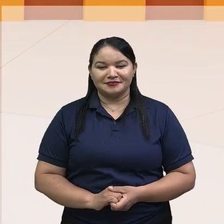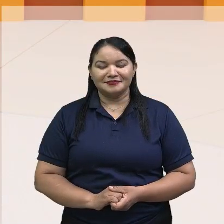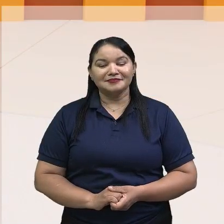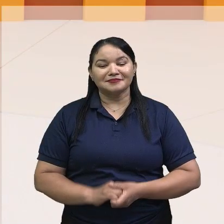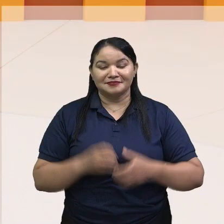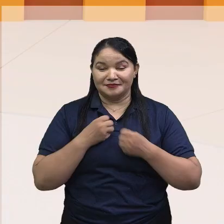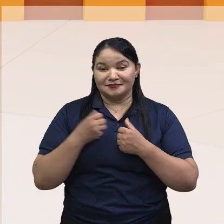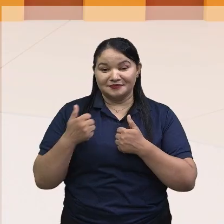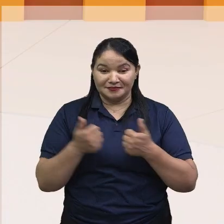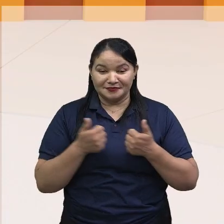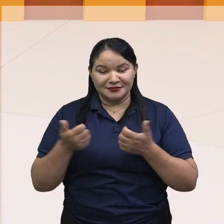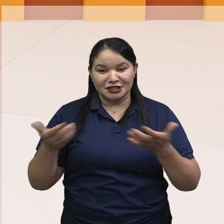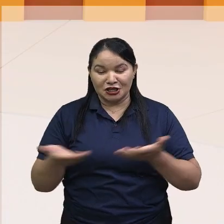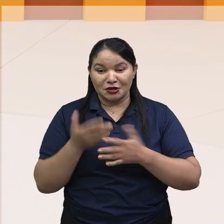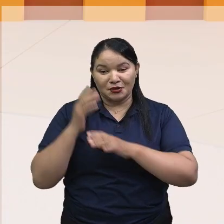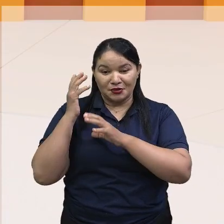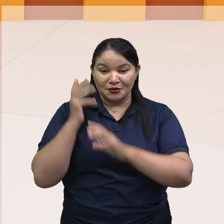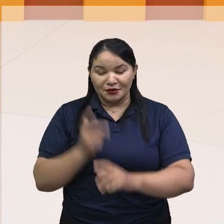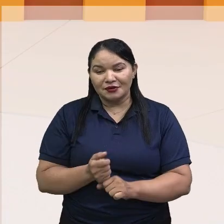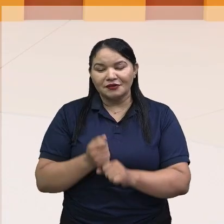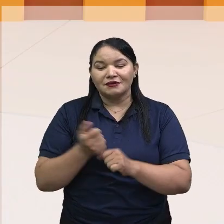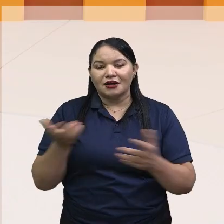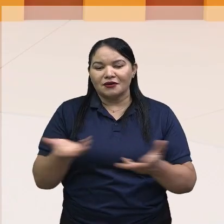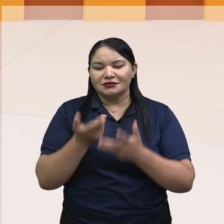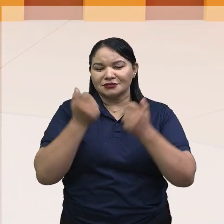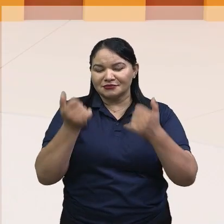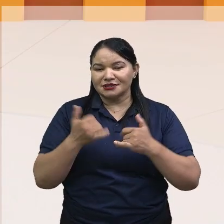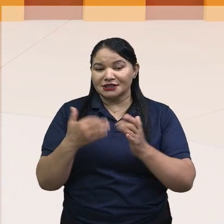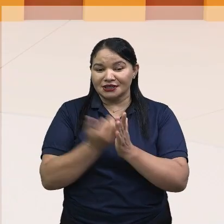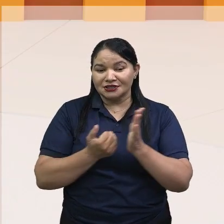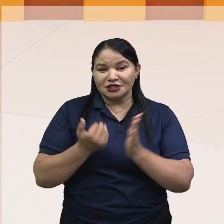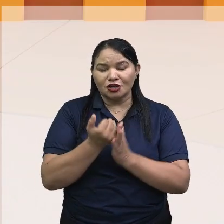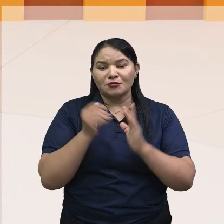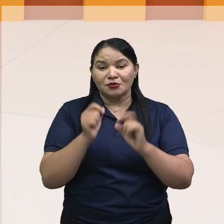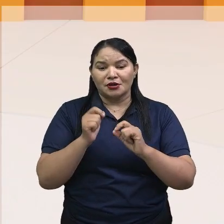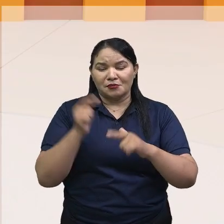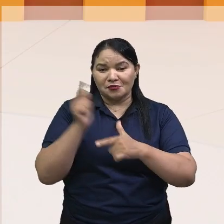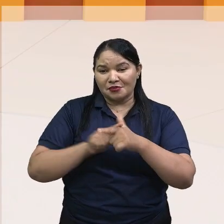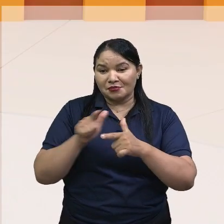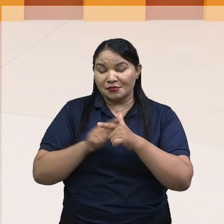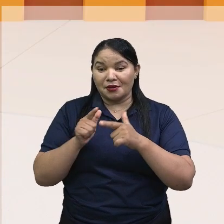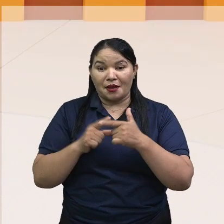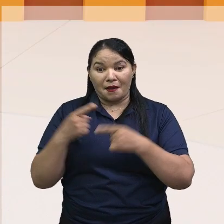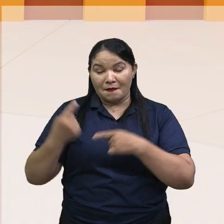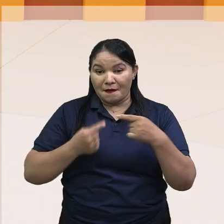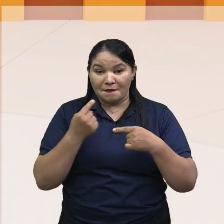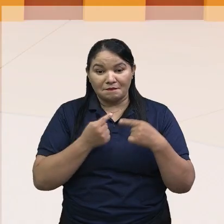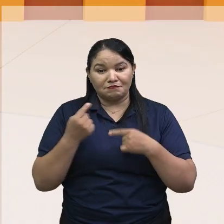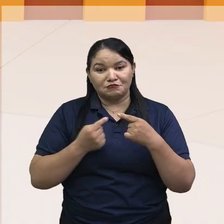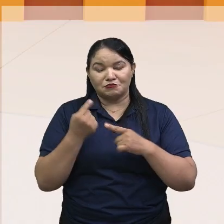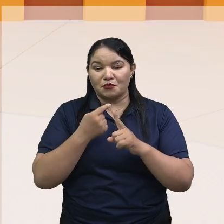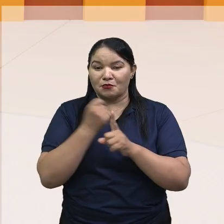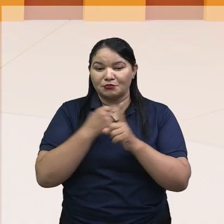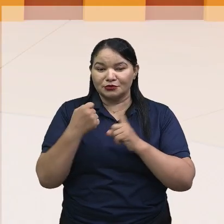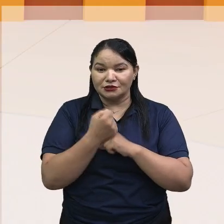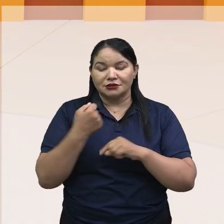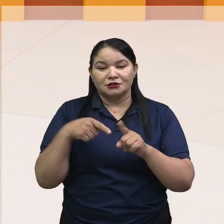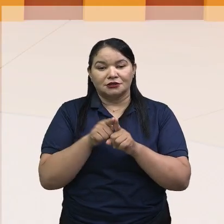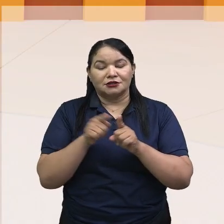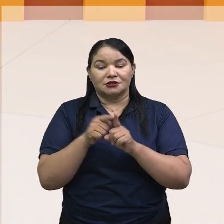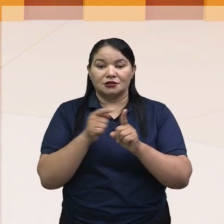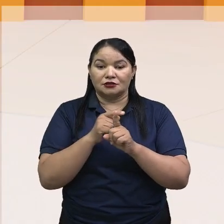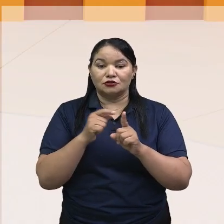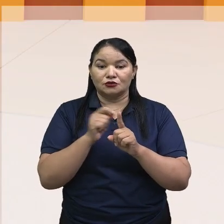Muito bem, então nesta revisão vamos tratar aqui sobre as tensões políticas, econômicas e sociais da